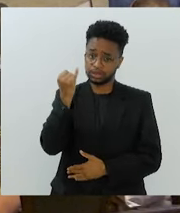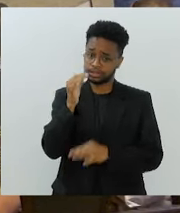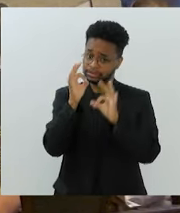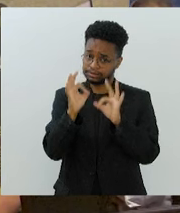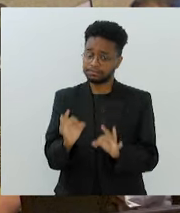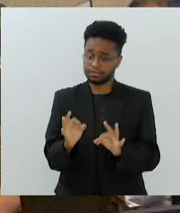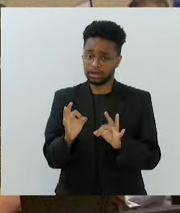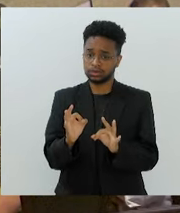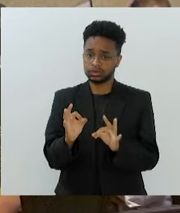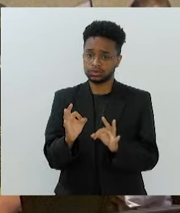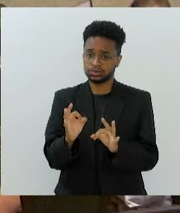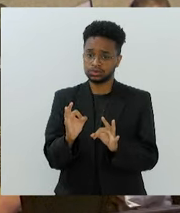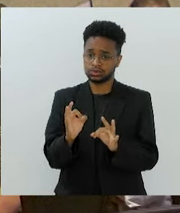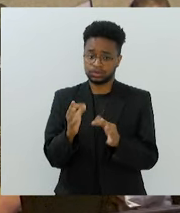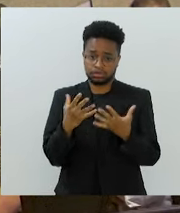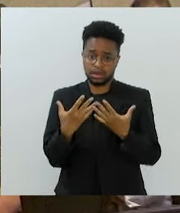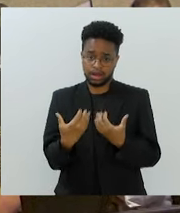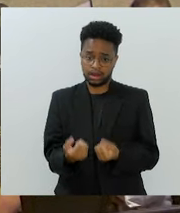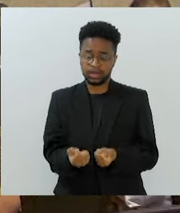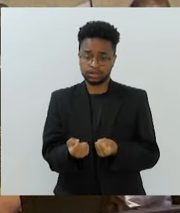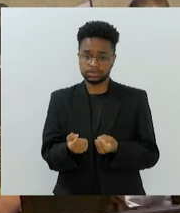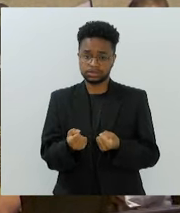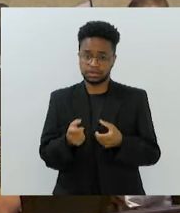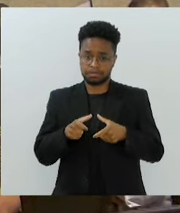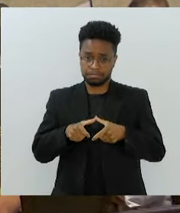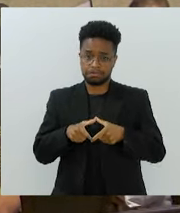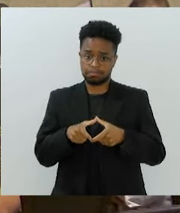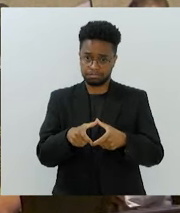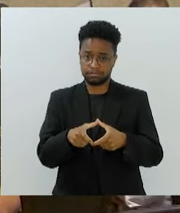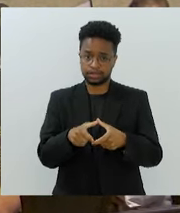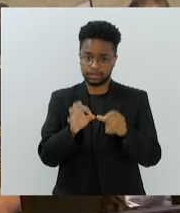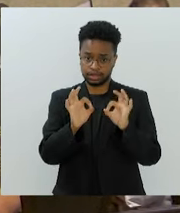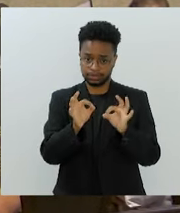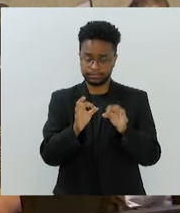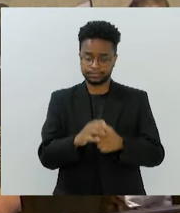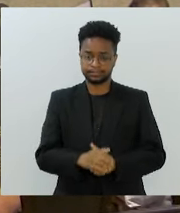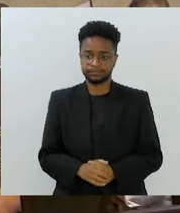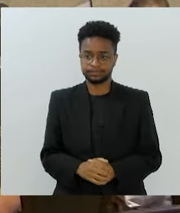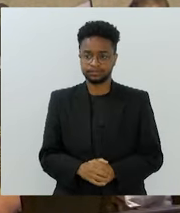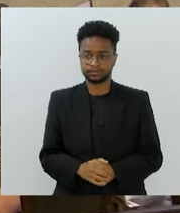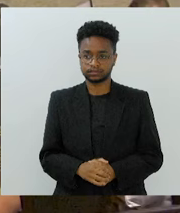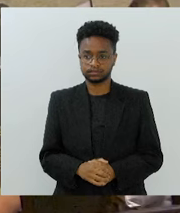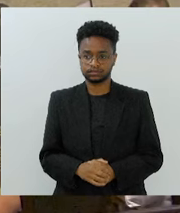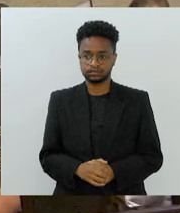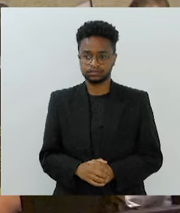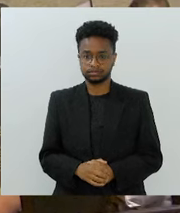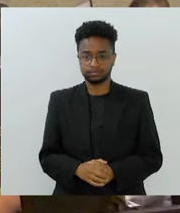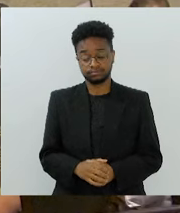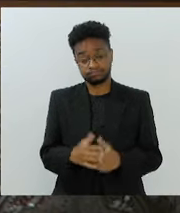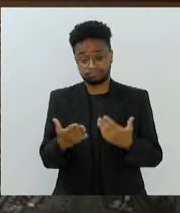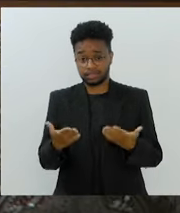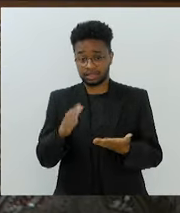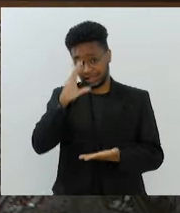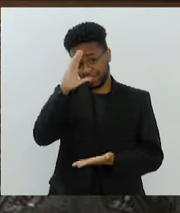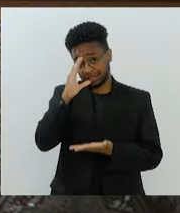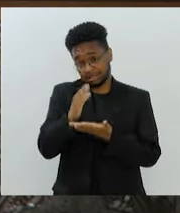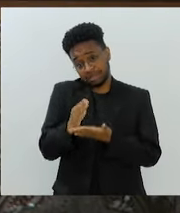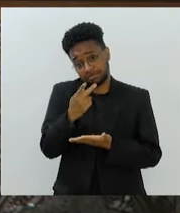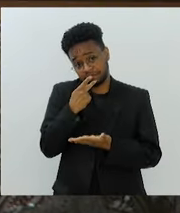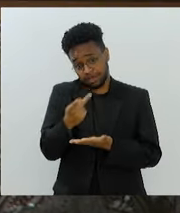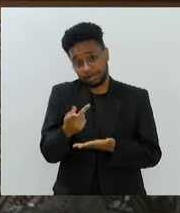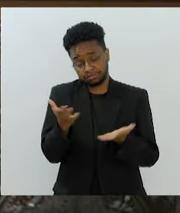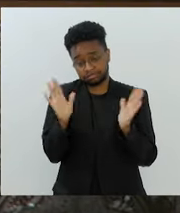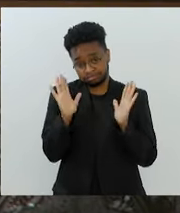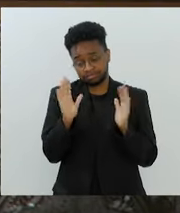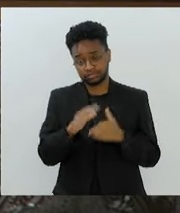efetiva em receber essa condecoração, né? Bom, pelo menos em tese deveria. E no teu caso,